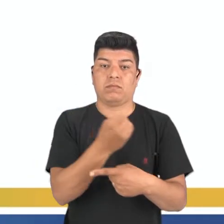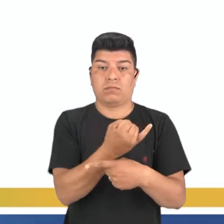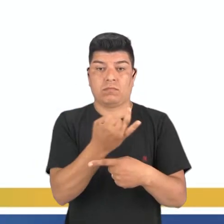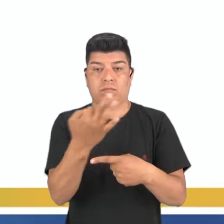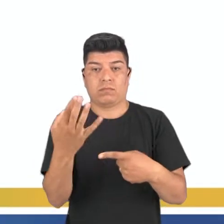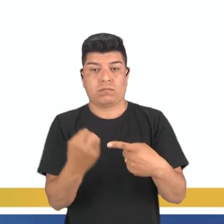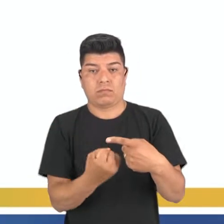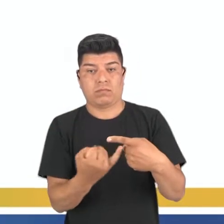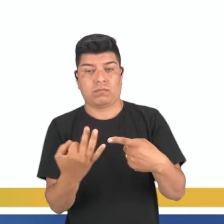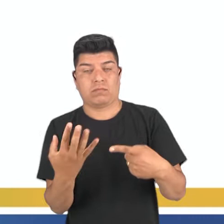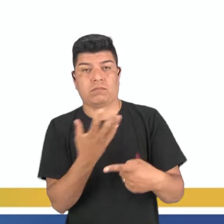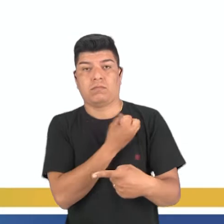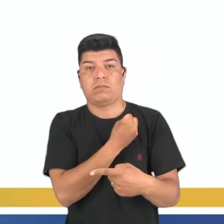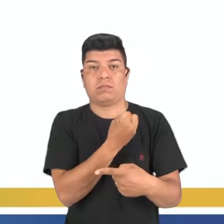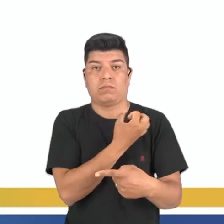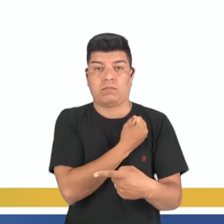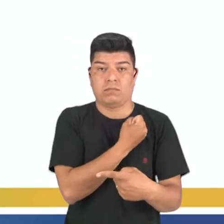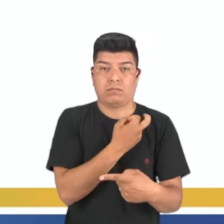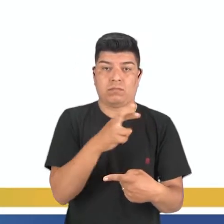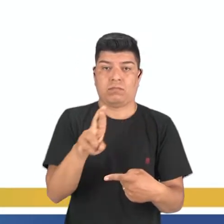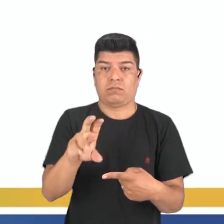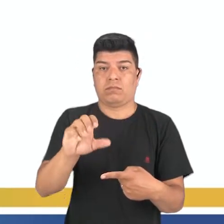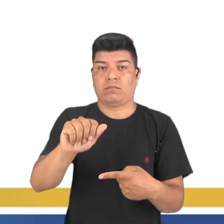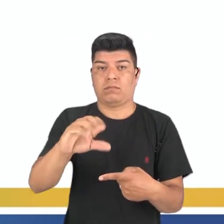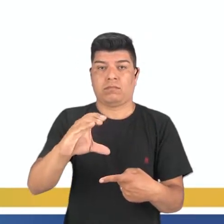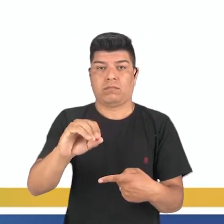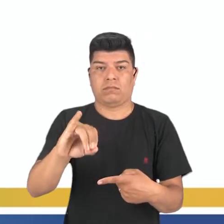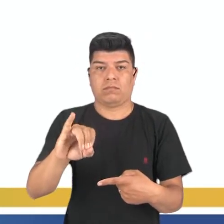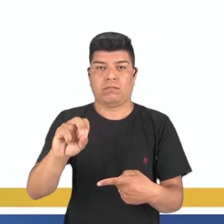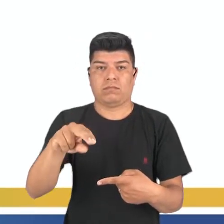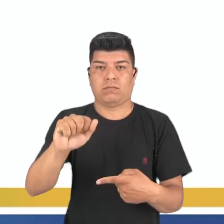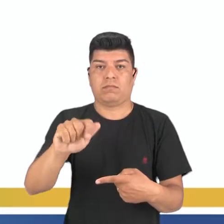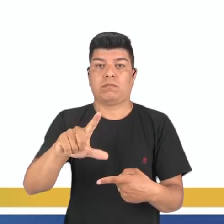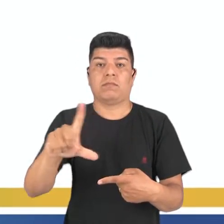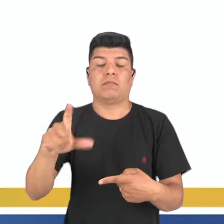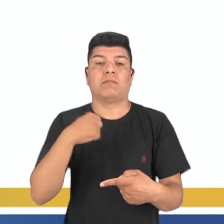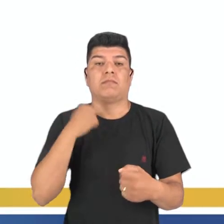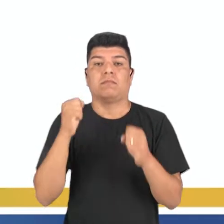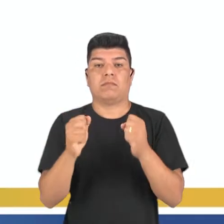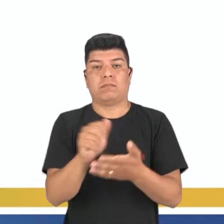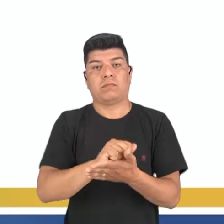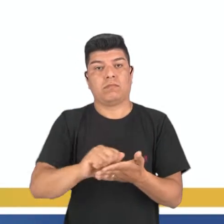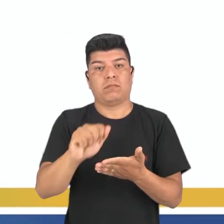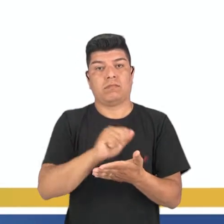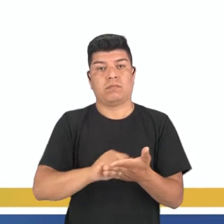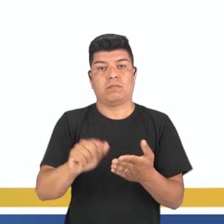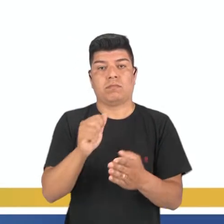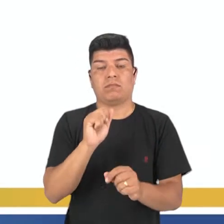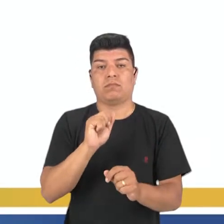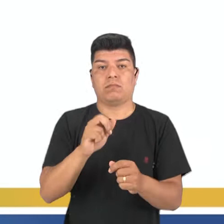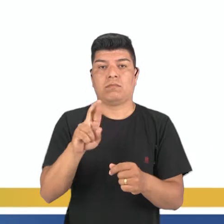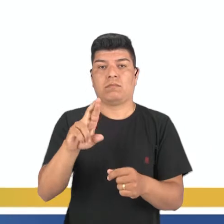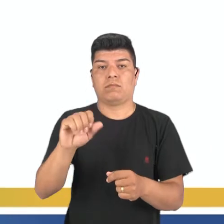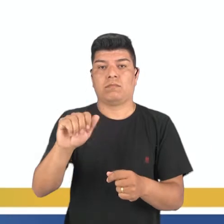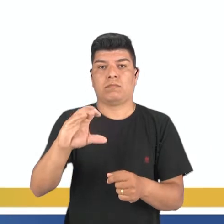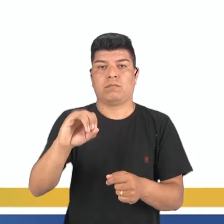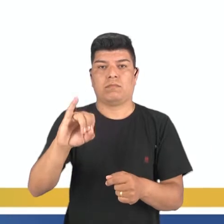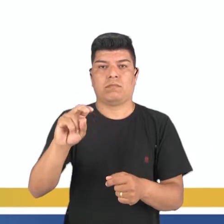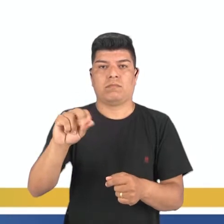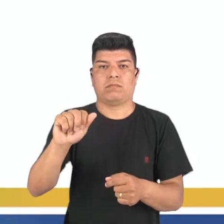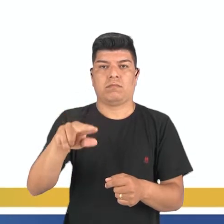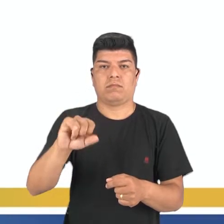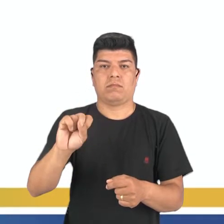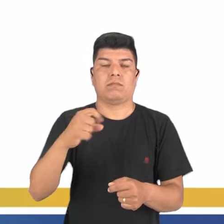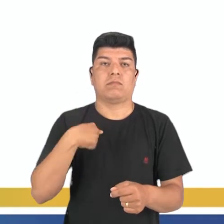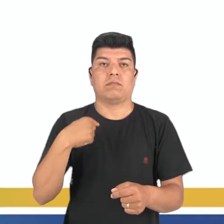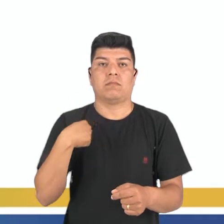seja, um número é dito racional quando ele pode ser escrito através de uma fração de números inteiros. Então,